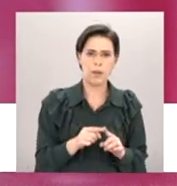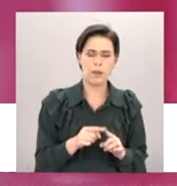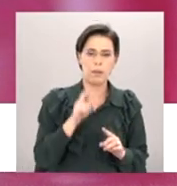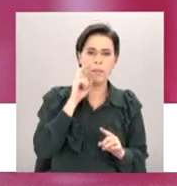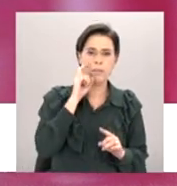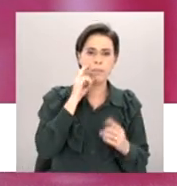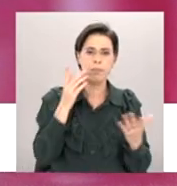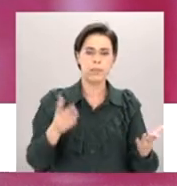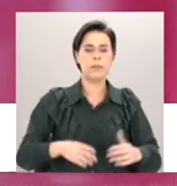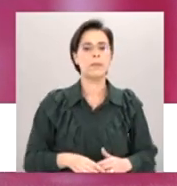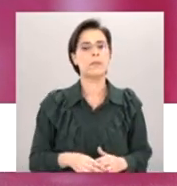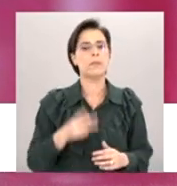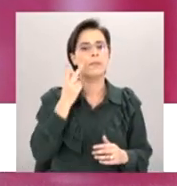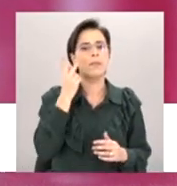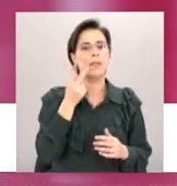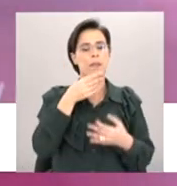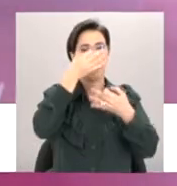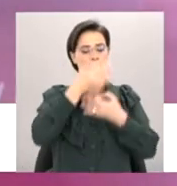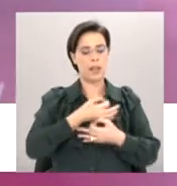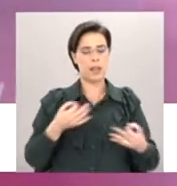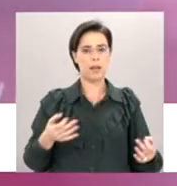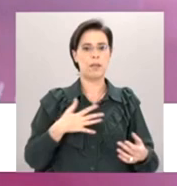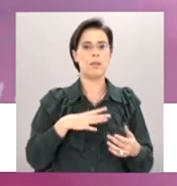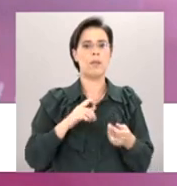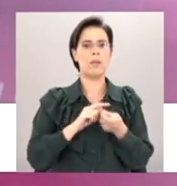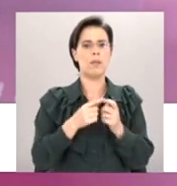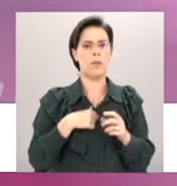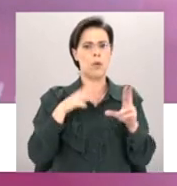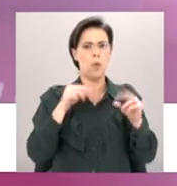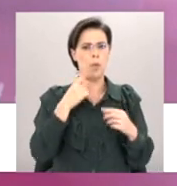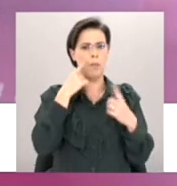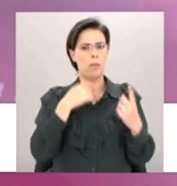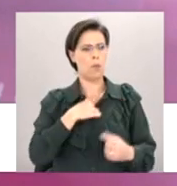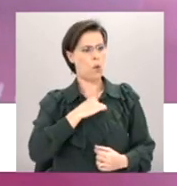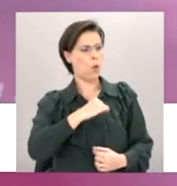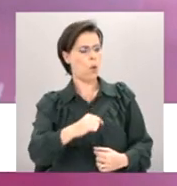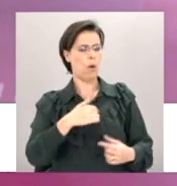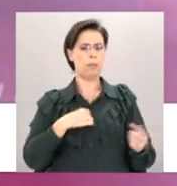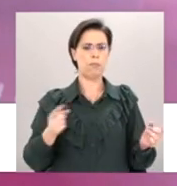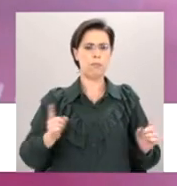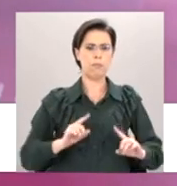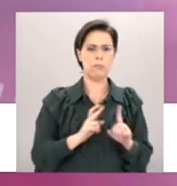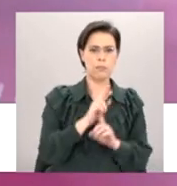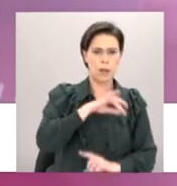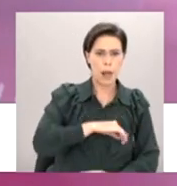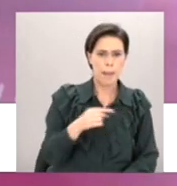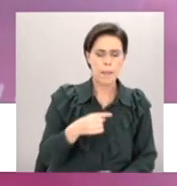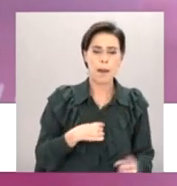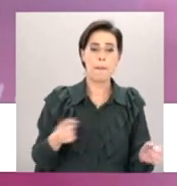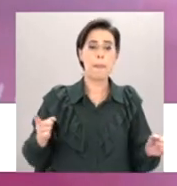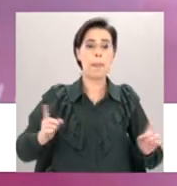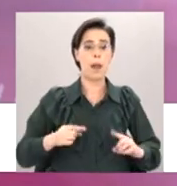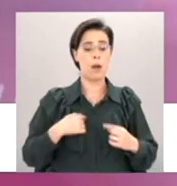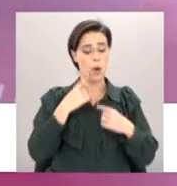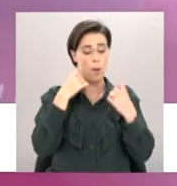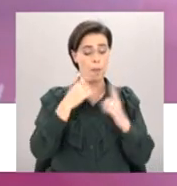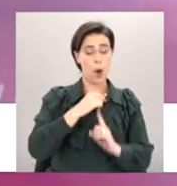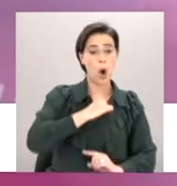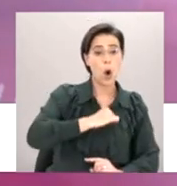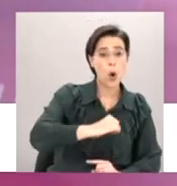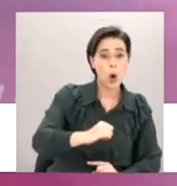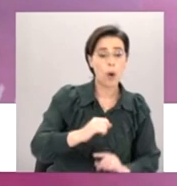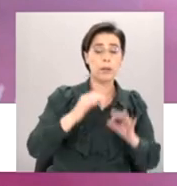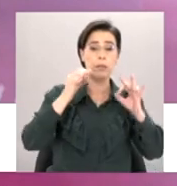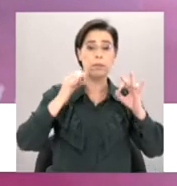Garanta uma vida digna mas nunca mais nós estamos completamente contra os fios salário mínimo o que nós não estamos